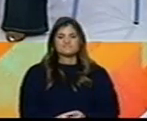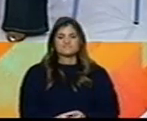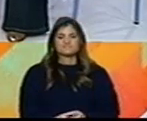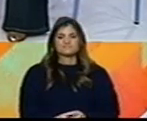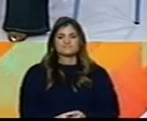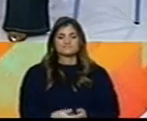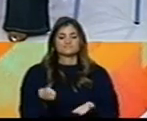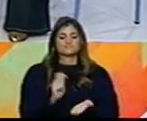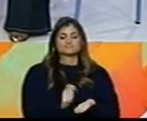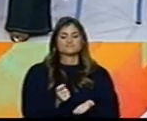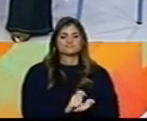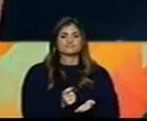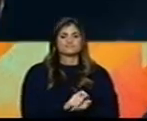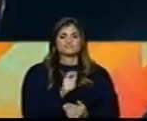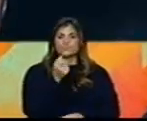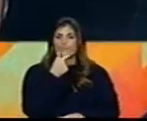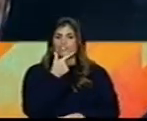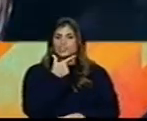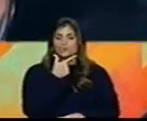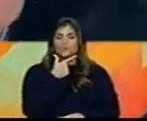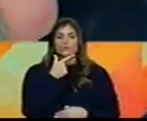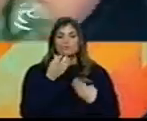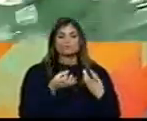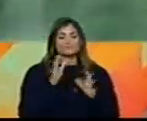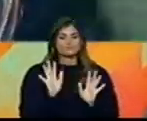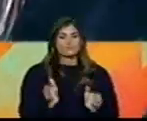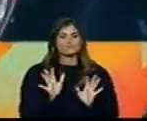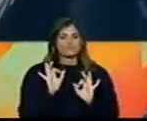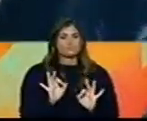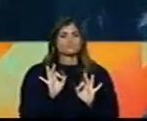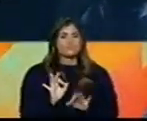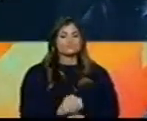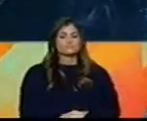Mesmo que servir. Imagina. Portanto, imagina. O feijão que já está cozido entra agora. Entra agora.